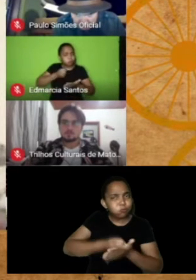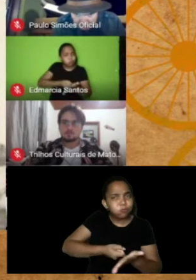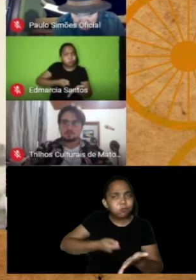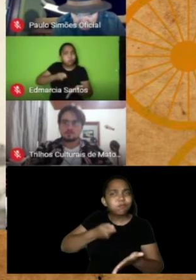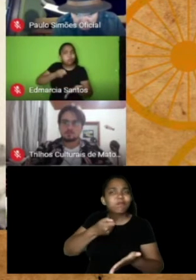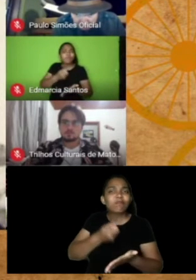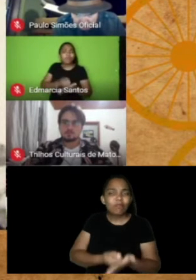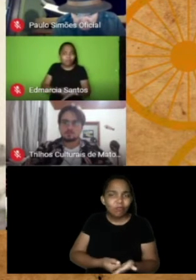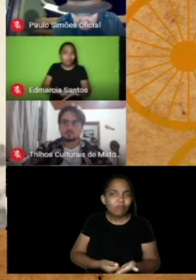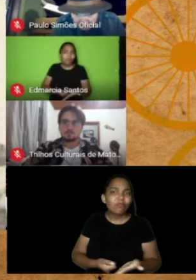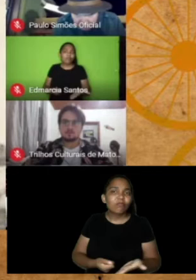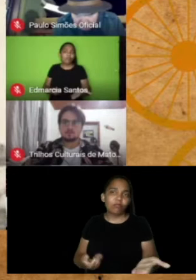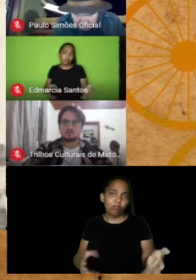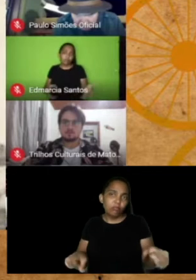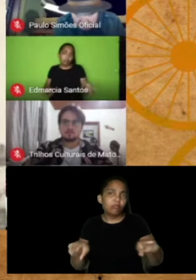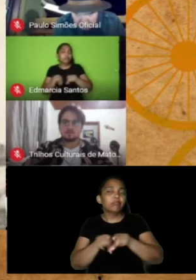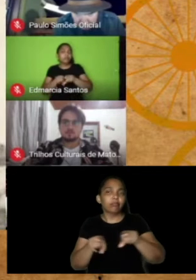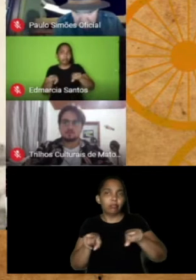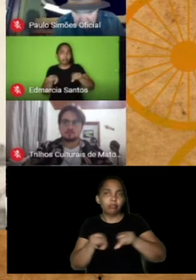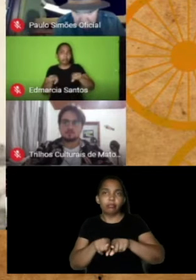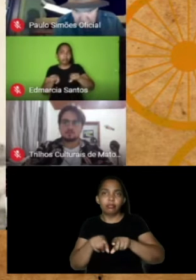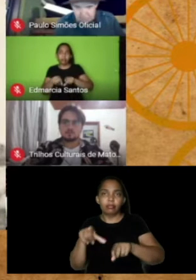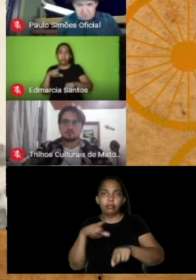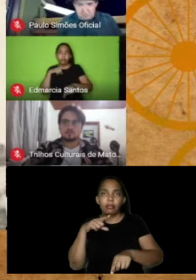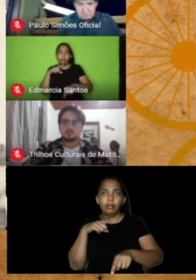muito desgaste, né? A gente tem a questão